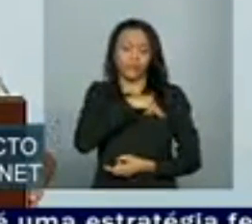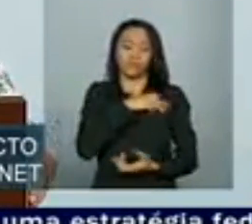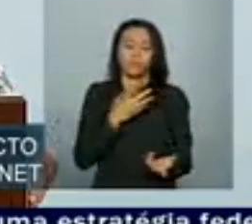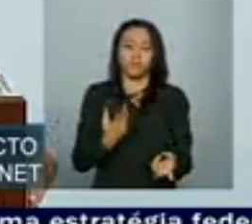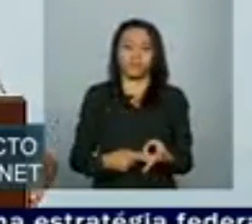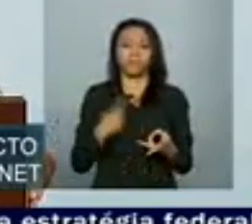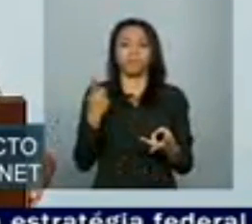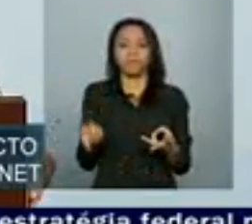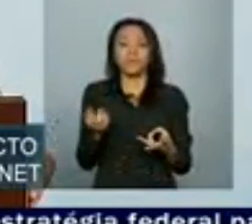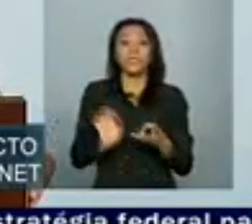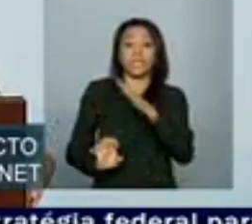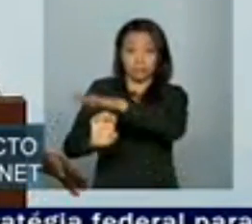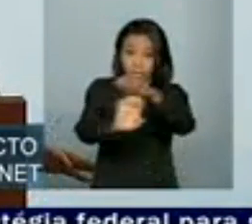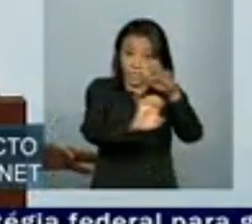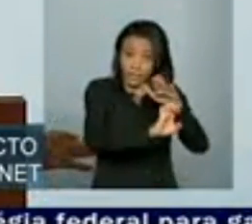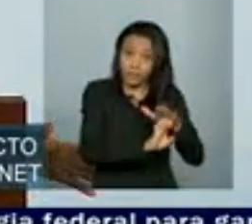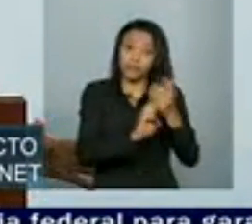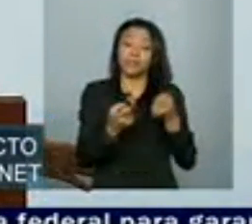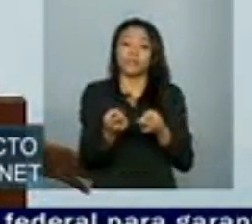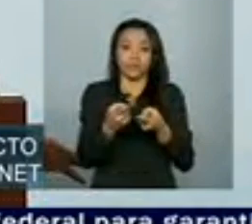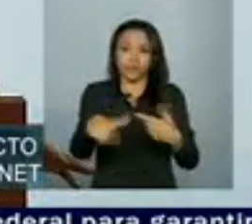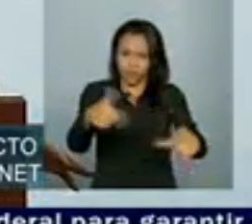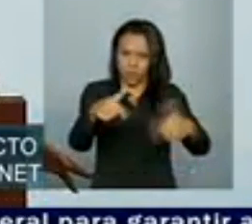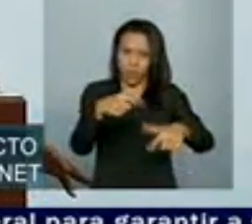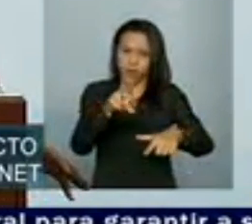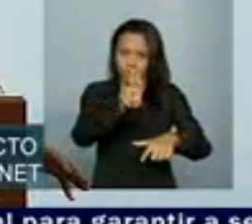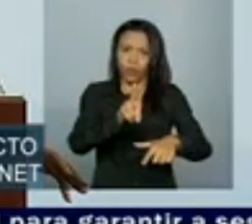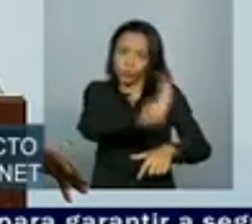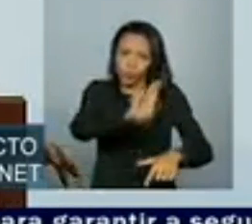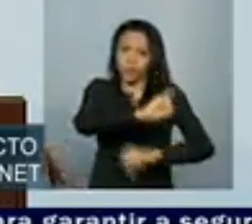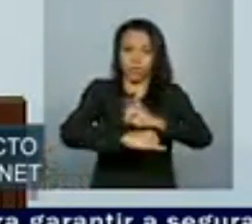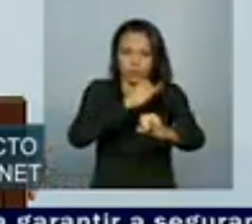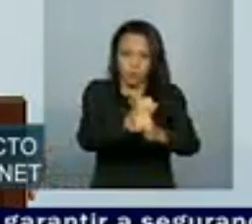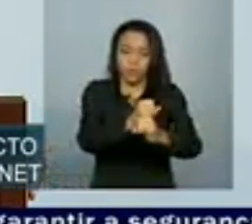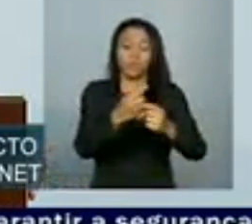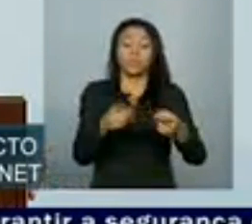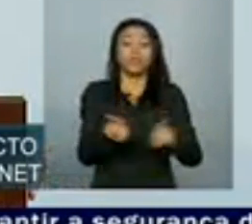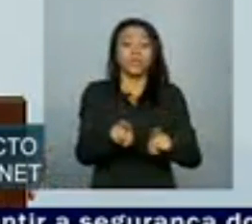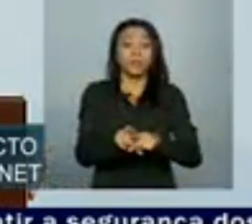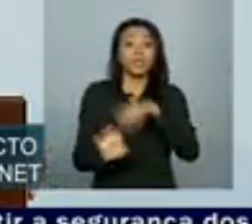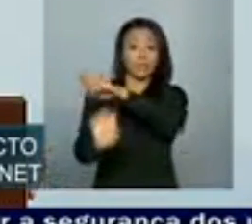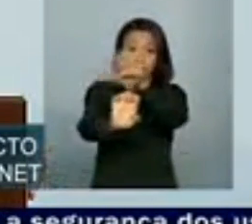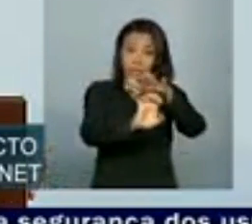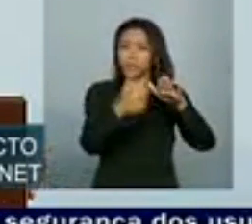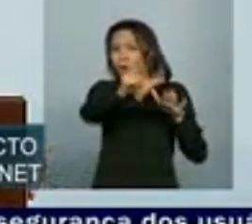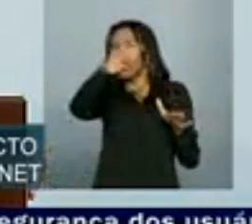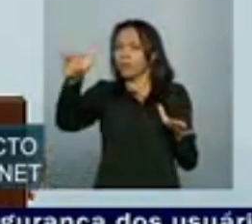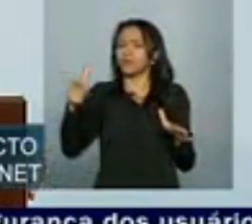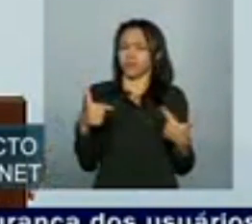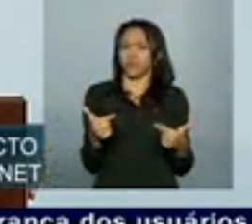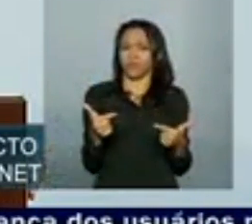as empresas provedoras de serviço na internet e as próprias empresas que aí atuam,